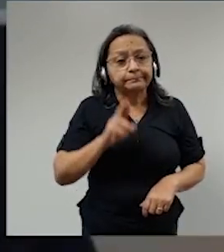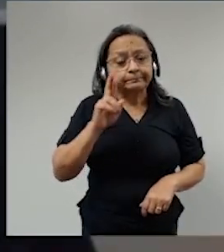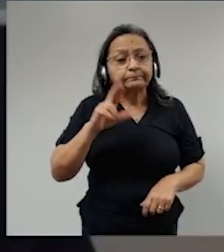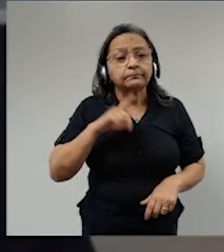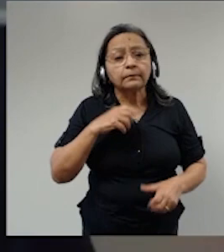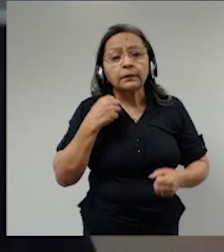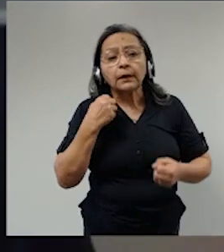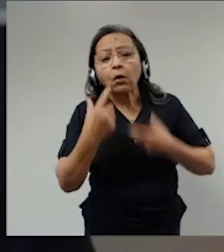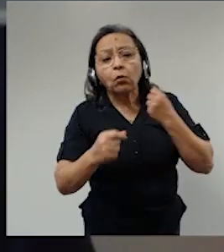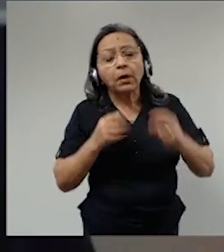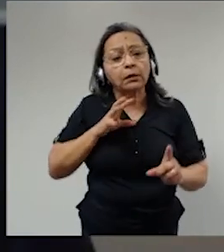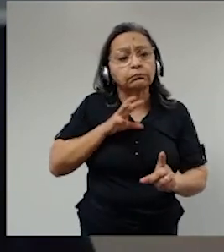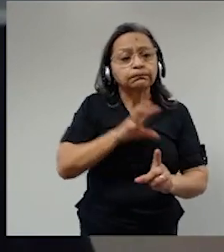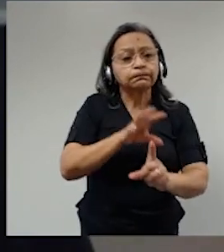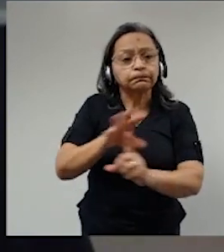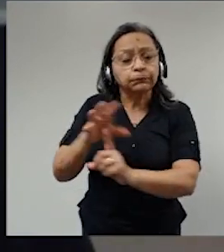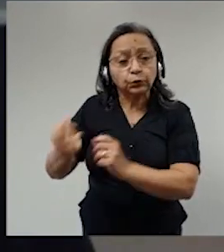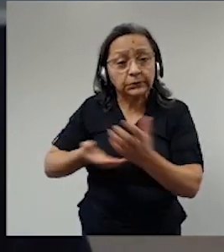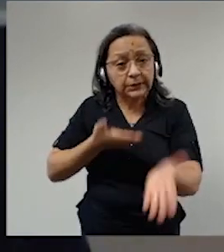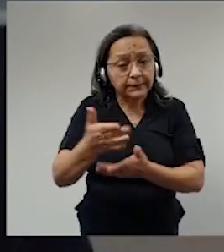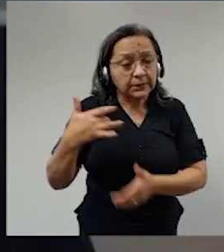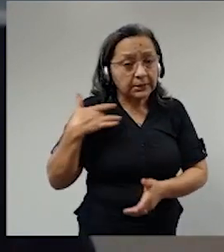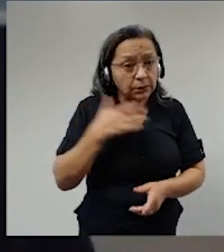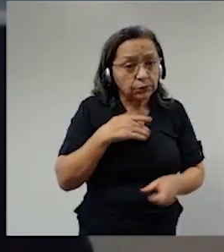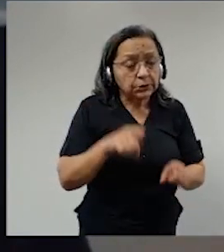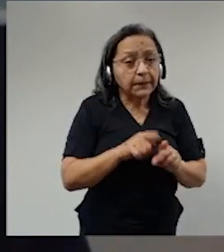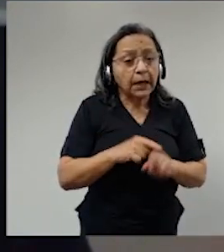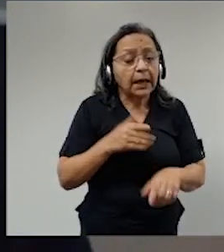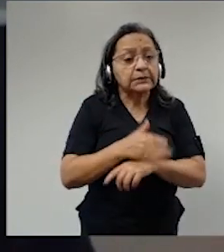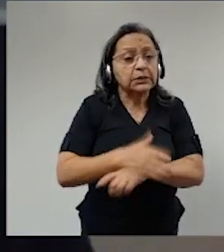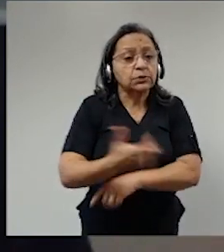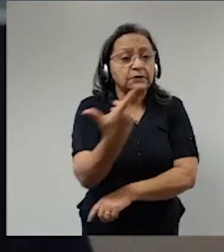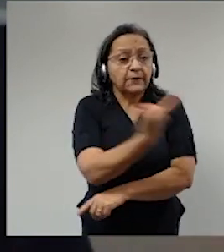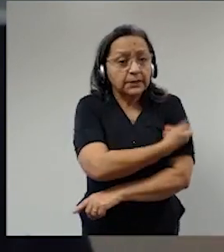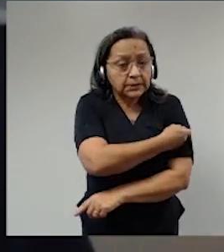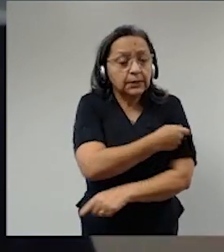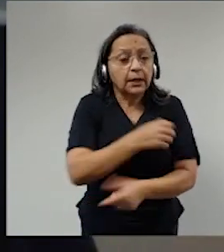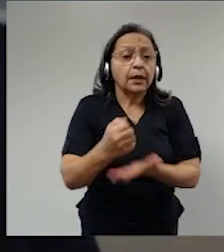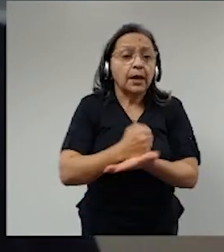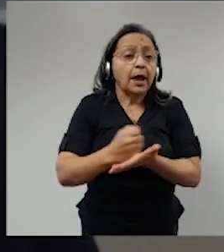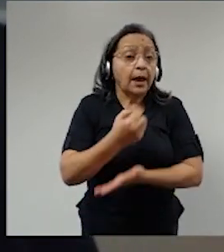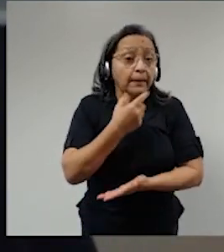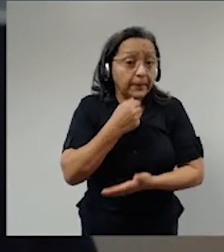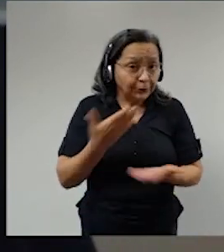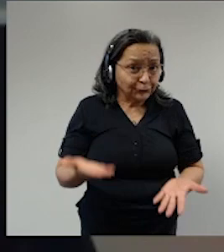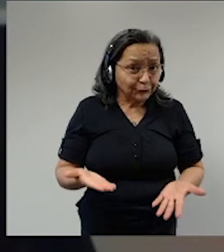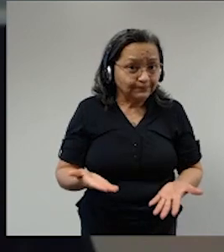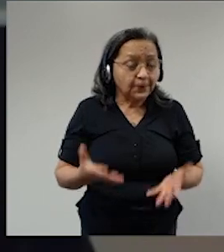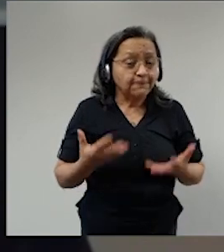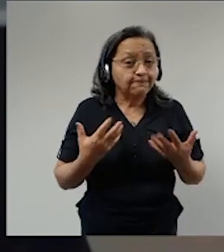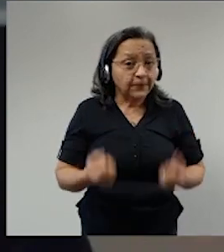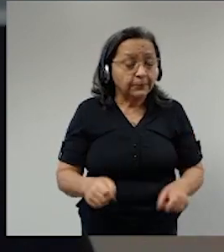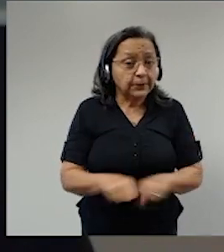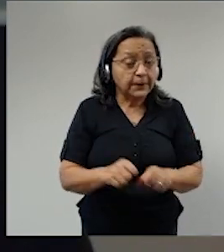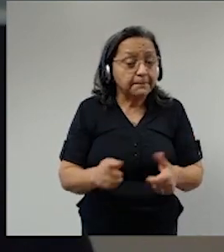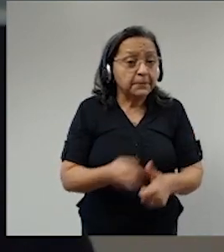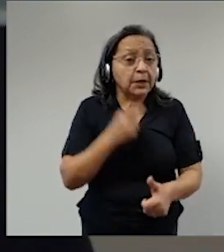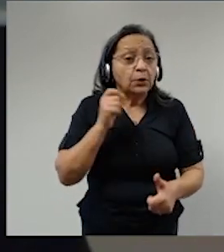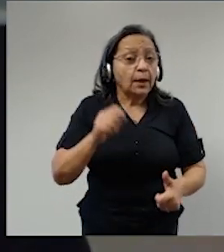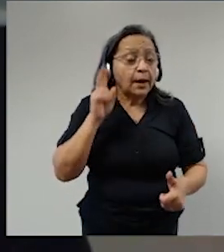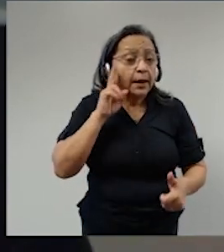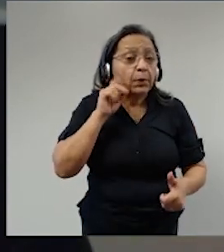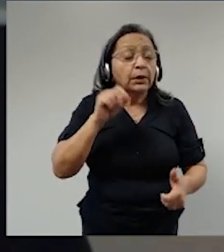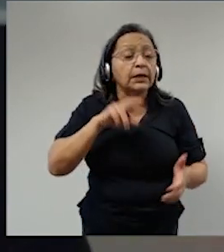no tratamento de saúde e no acesso às vacinas e aos medicamentos, né? Vamos nos lembrar, primeiramente, do que